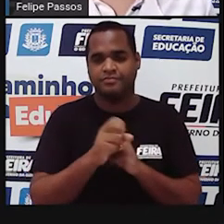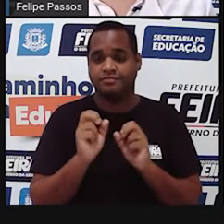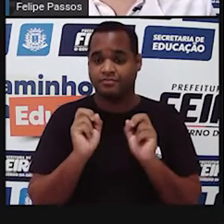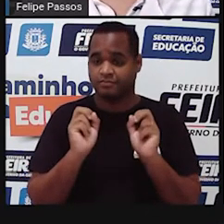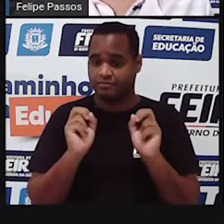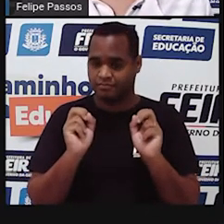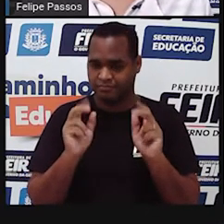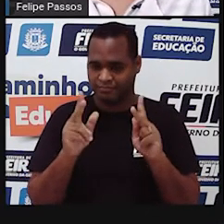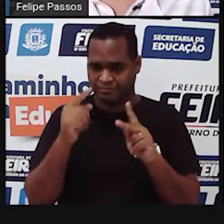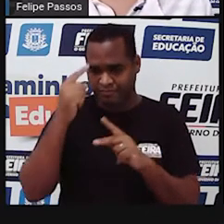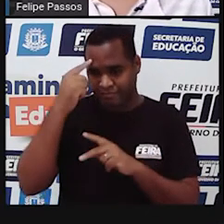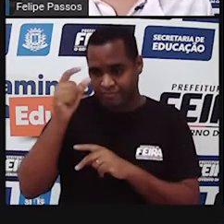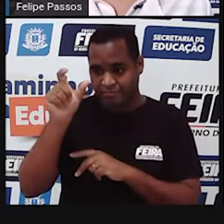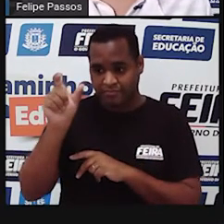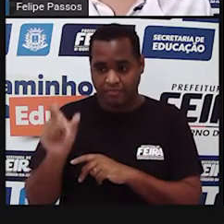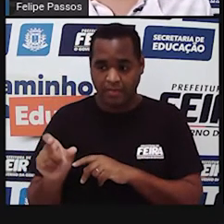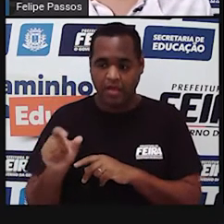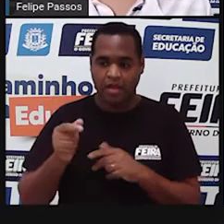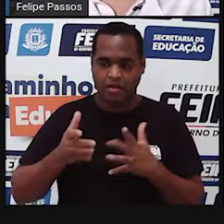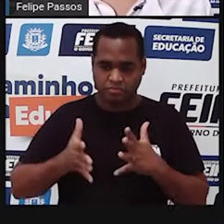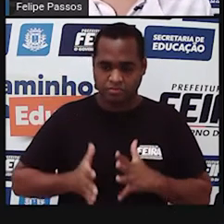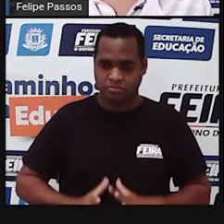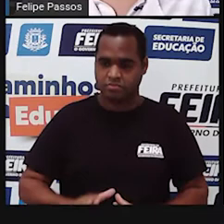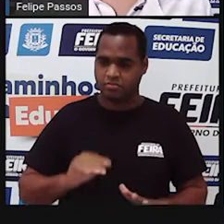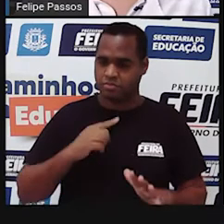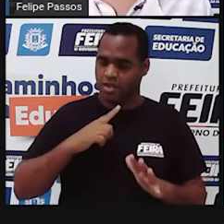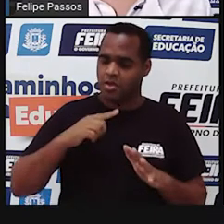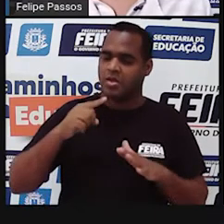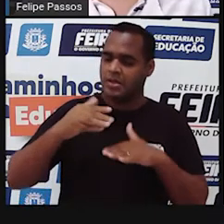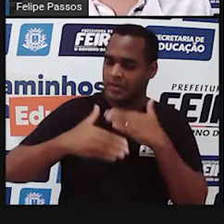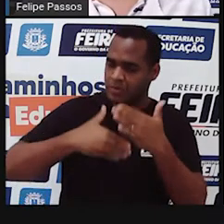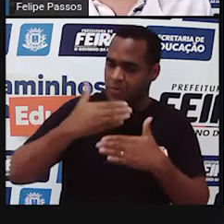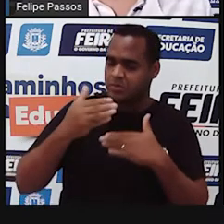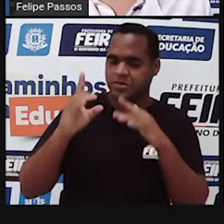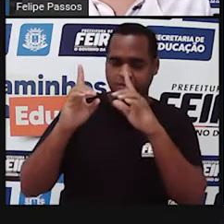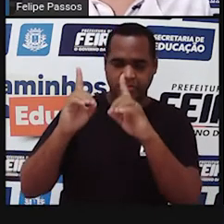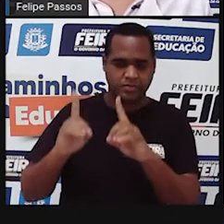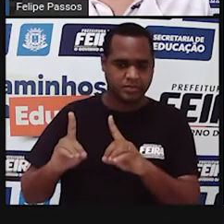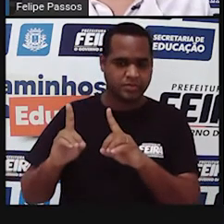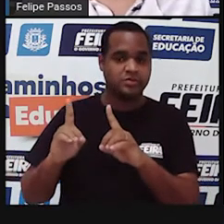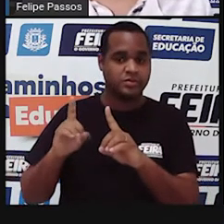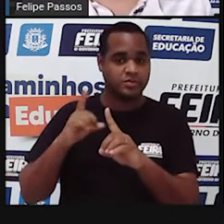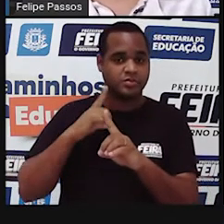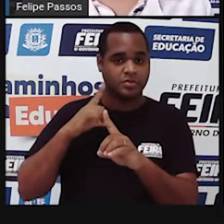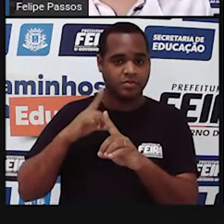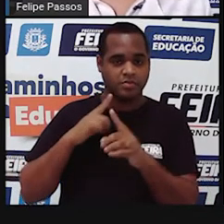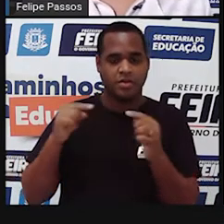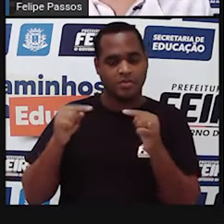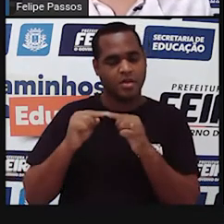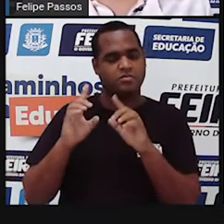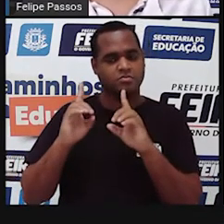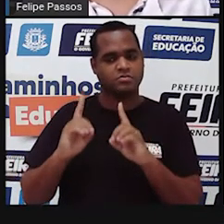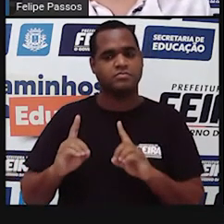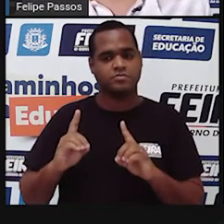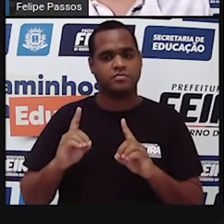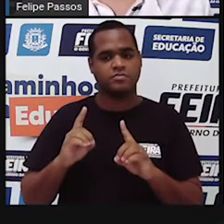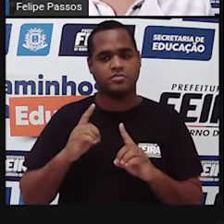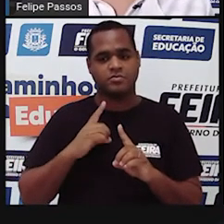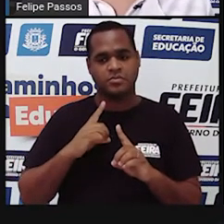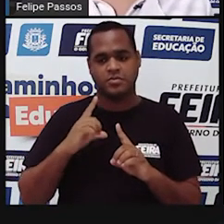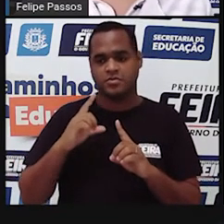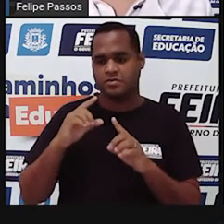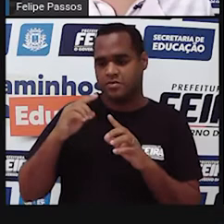Algum indivíduo, ele nasceu ou adquiriu uma condição especial, né, que a gente pode chamar de deficiência, de